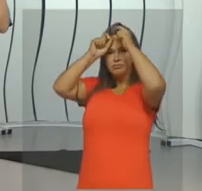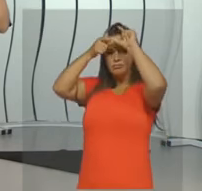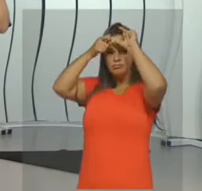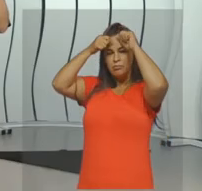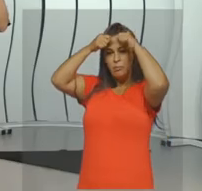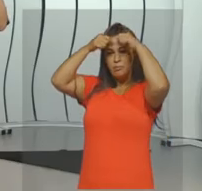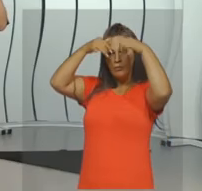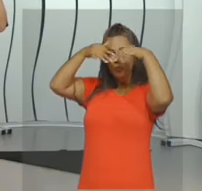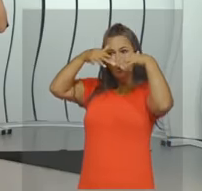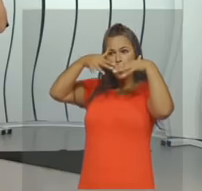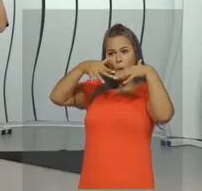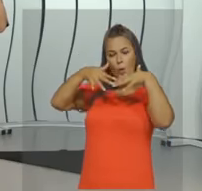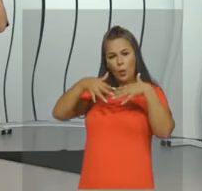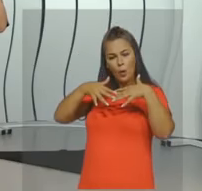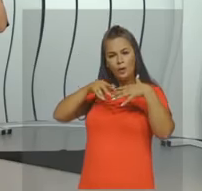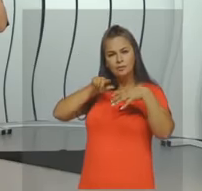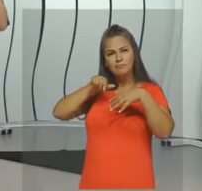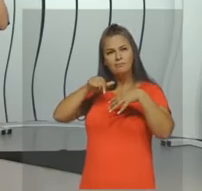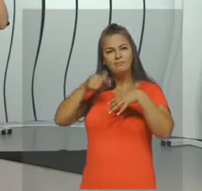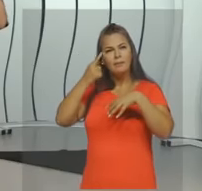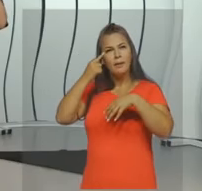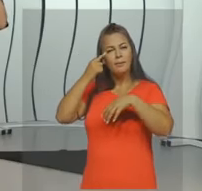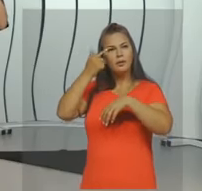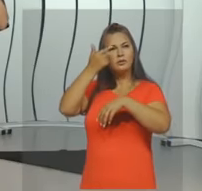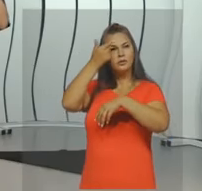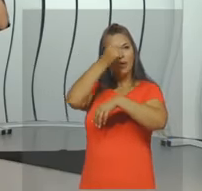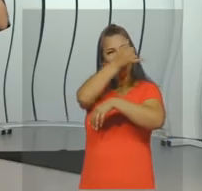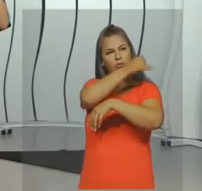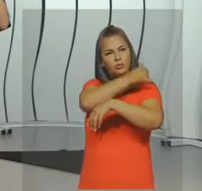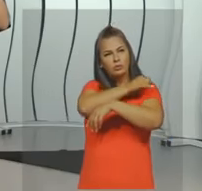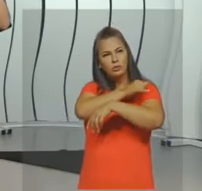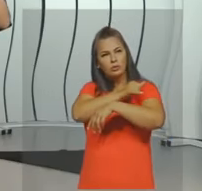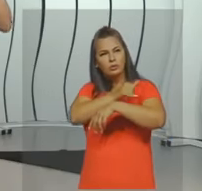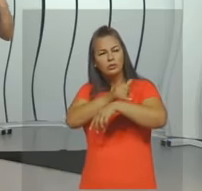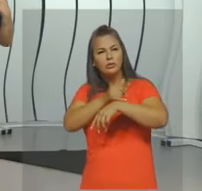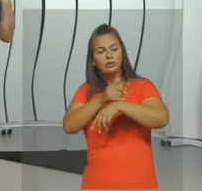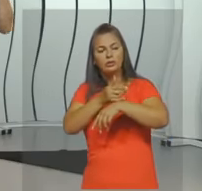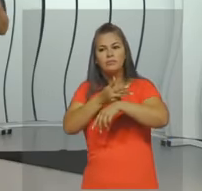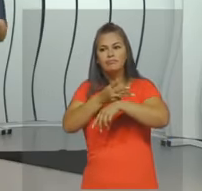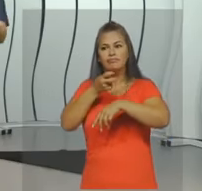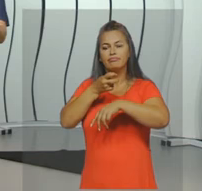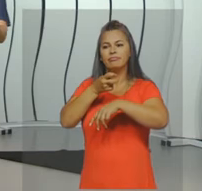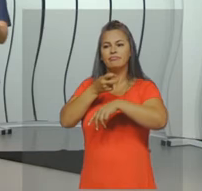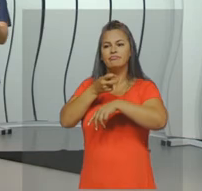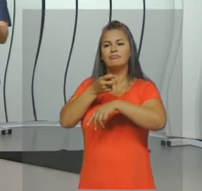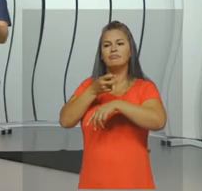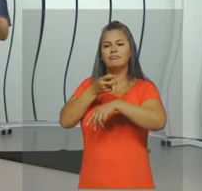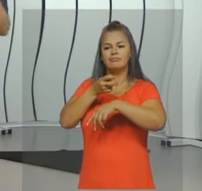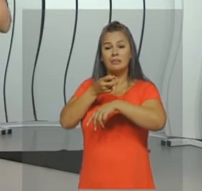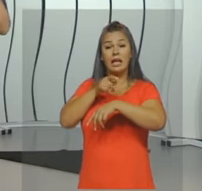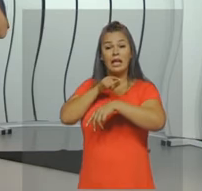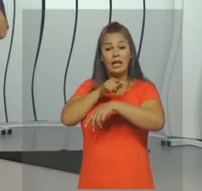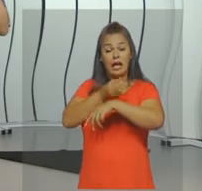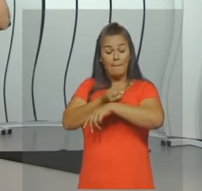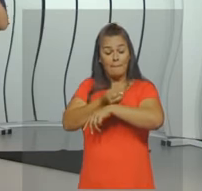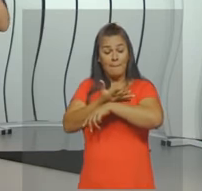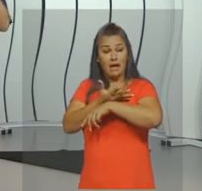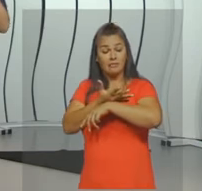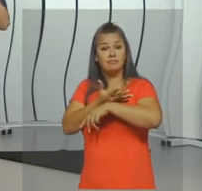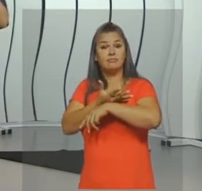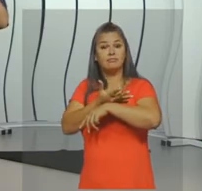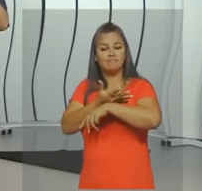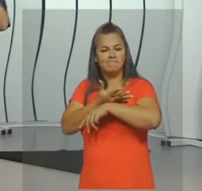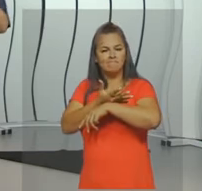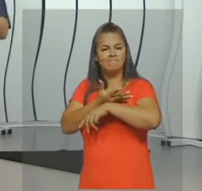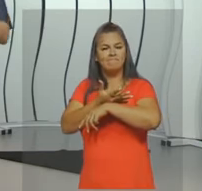Então, existe uma outra proteína que não deixa que ocorra essa atração, mas quando libera o cálcio, aí sim, ó, então agora